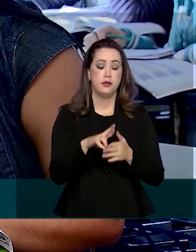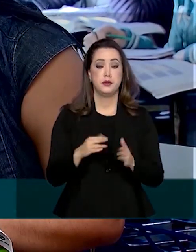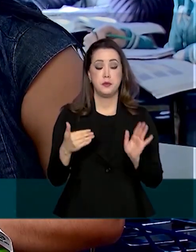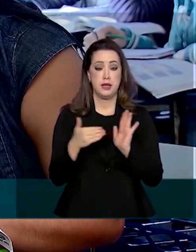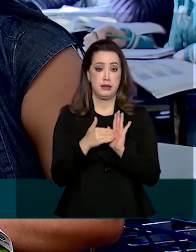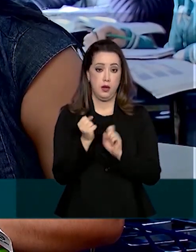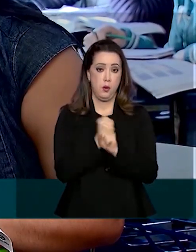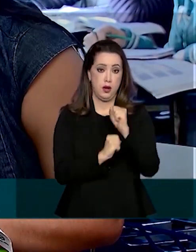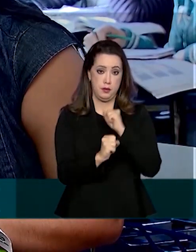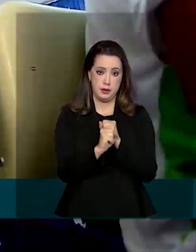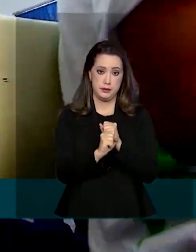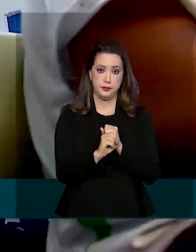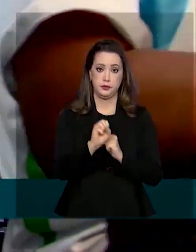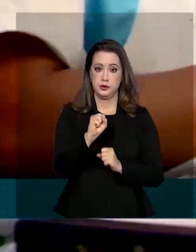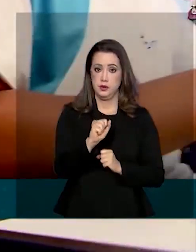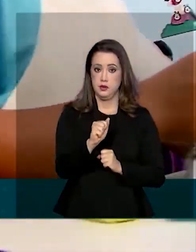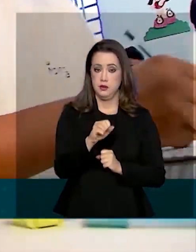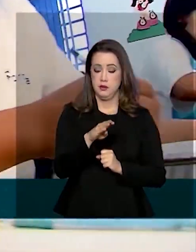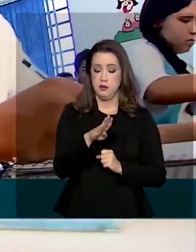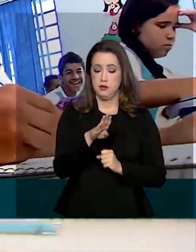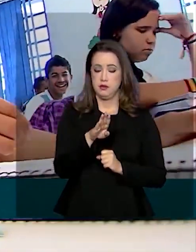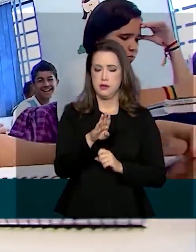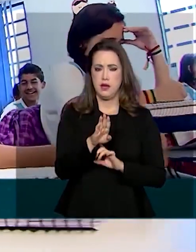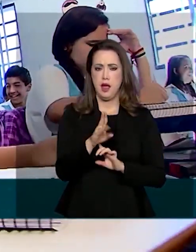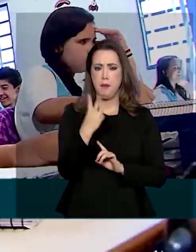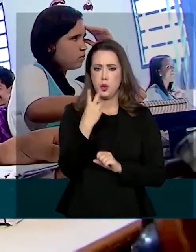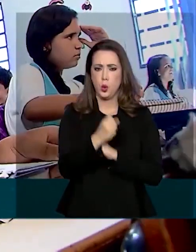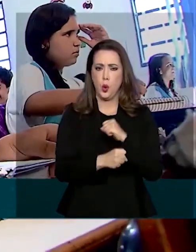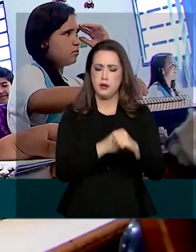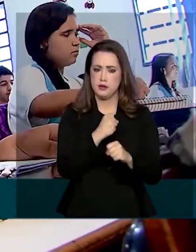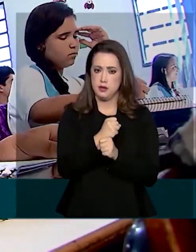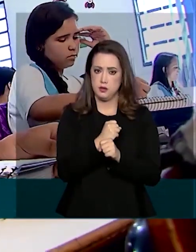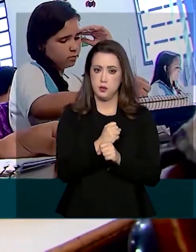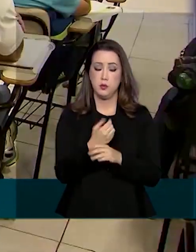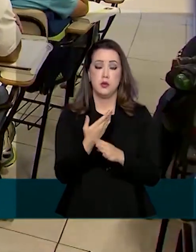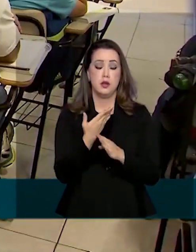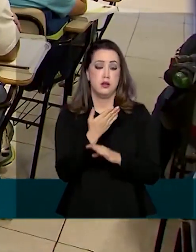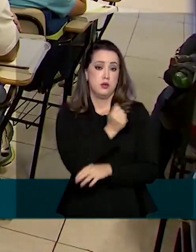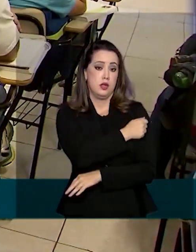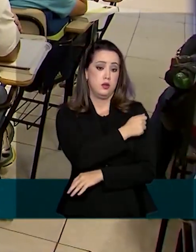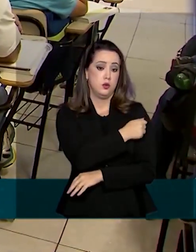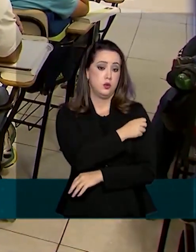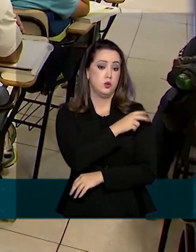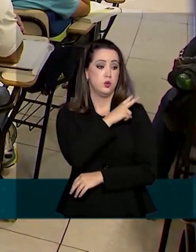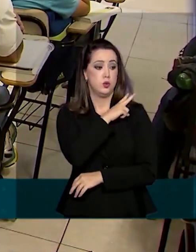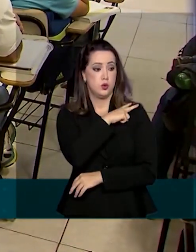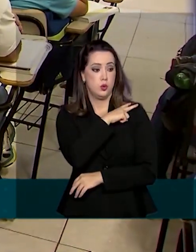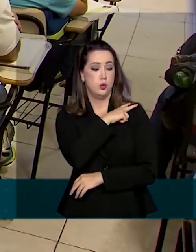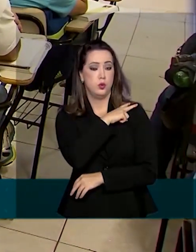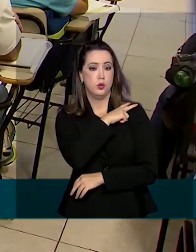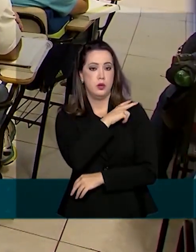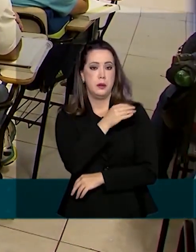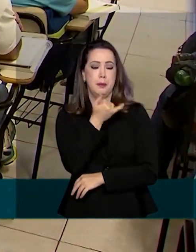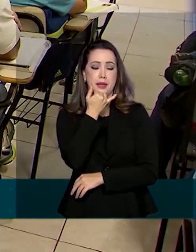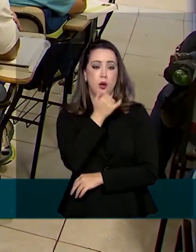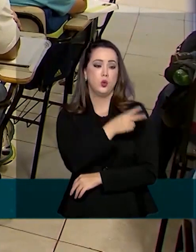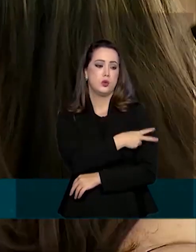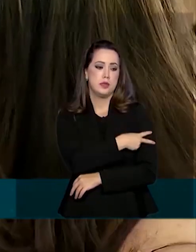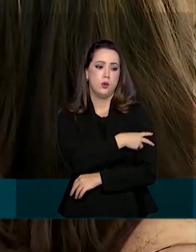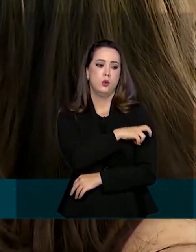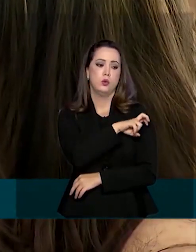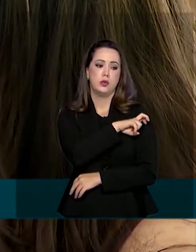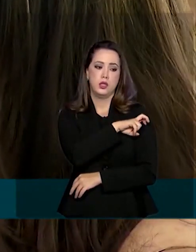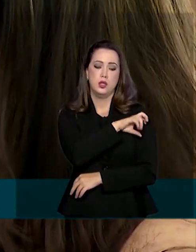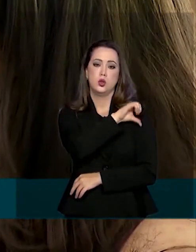ser trabalhado, as dificuldades minimizadas para a gente alcançar uma meta muito positiva em educação. Então,